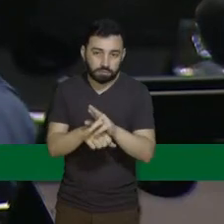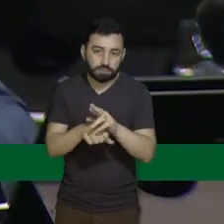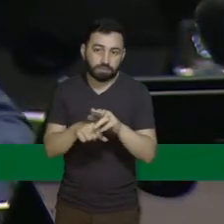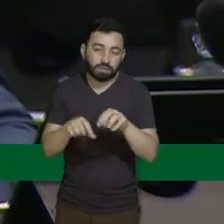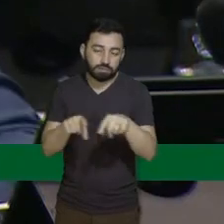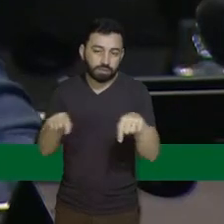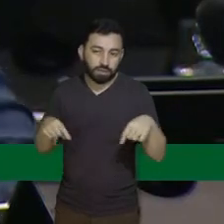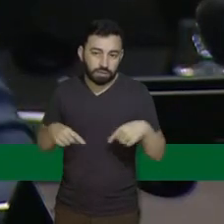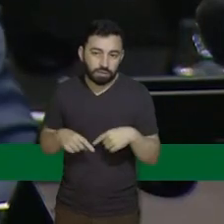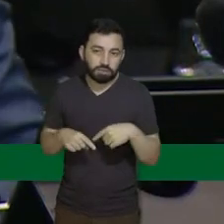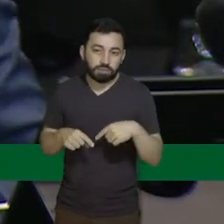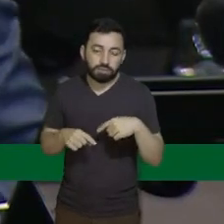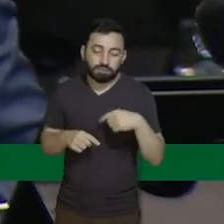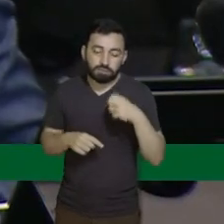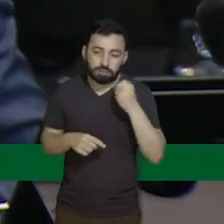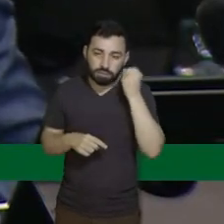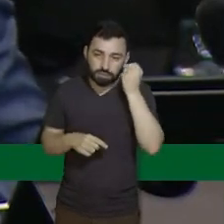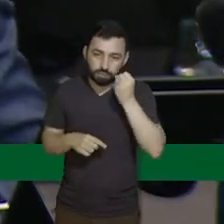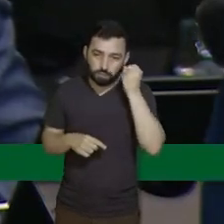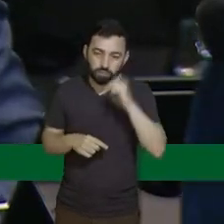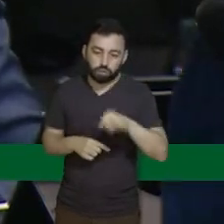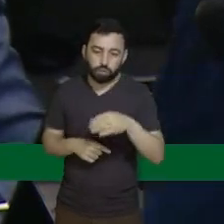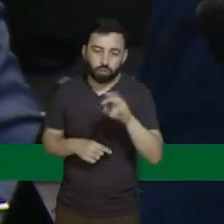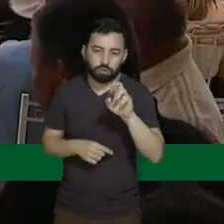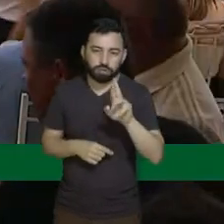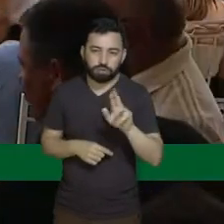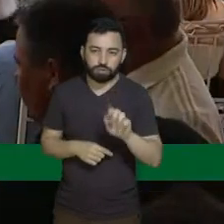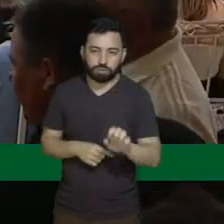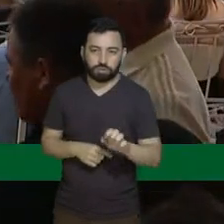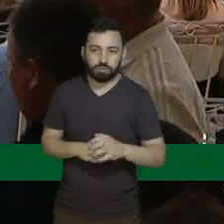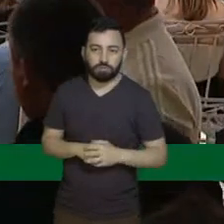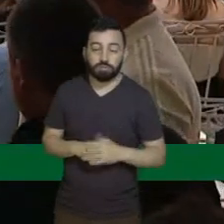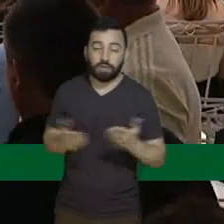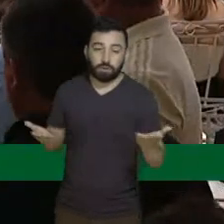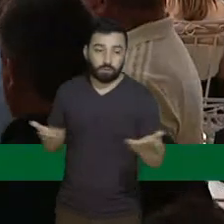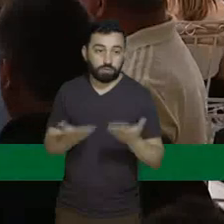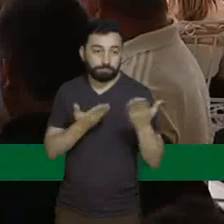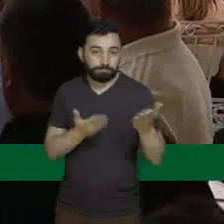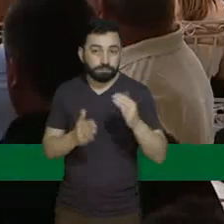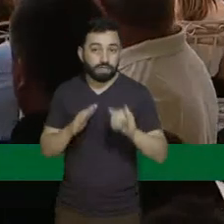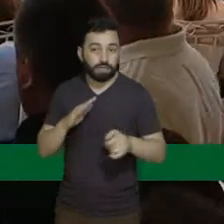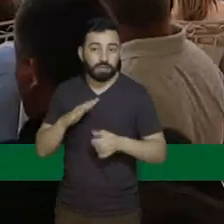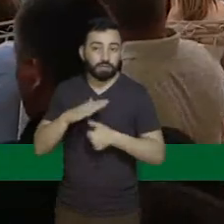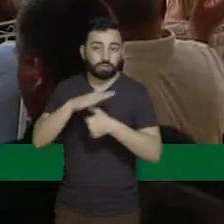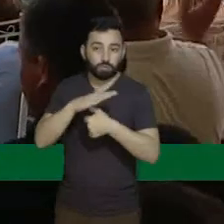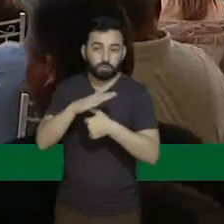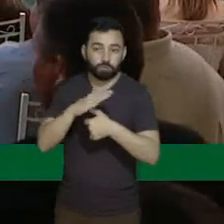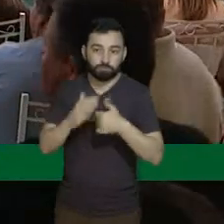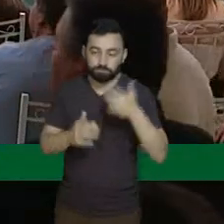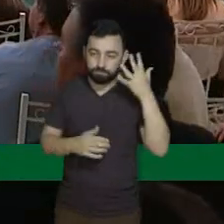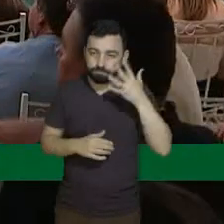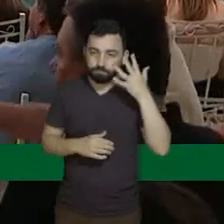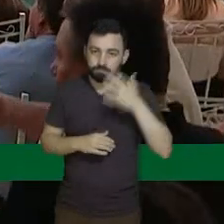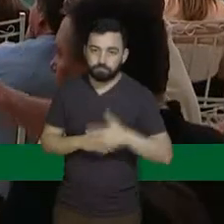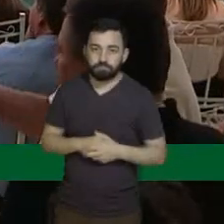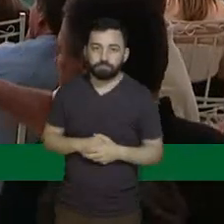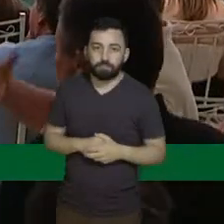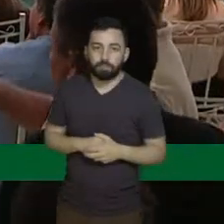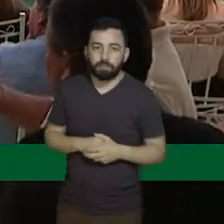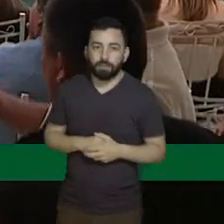senador Jorge Seifer. Com a palavra, o reitor. Boa tarde, senhoras e